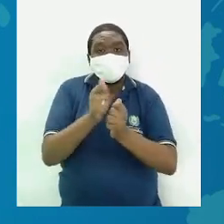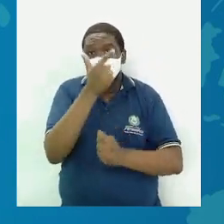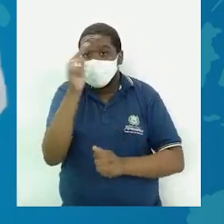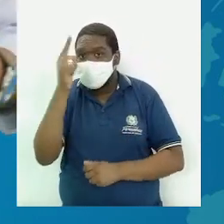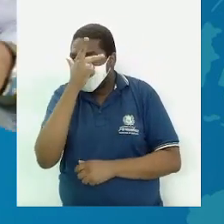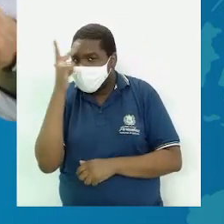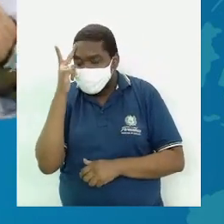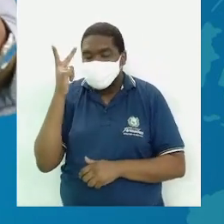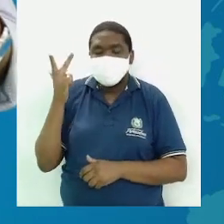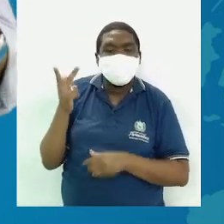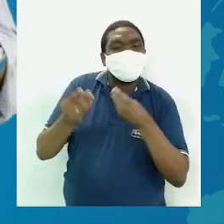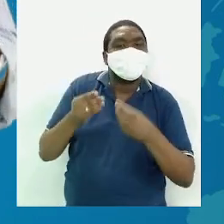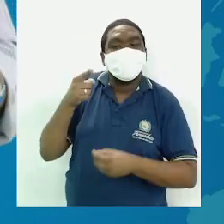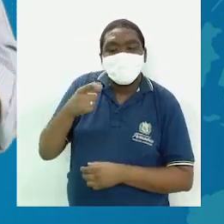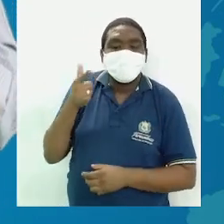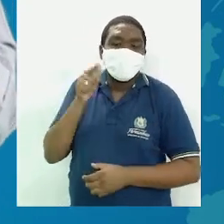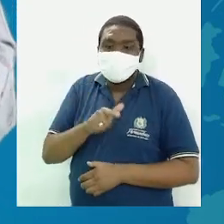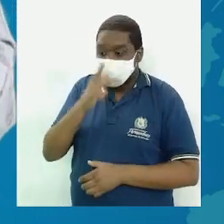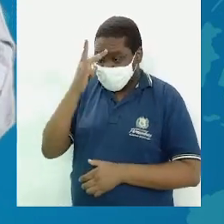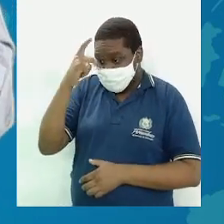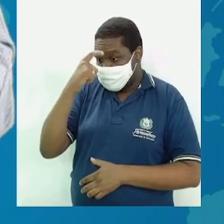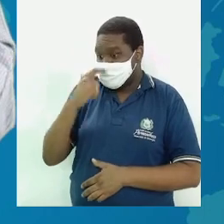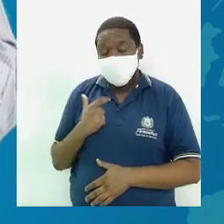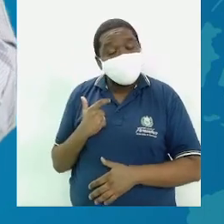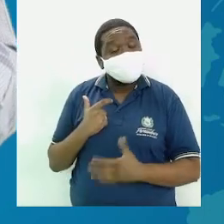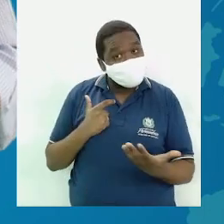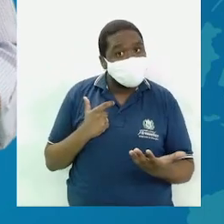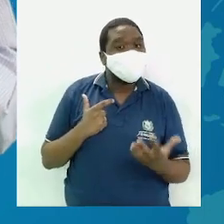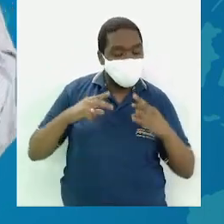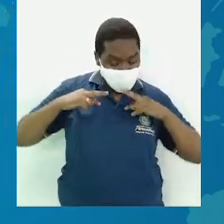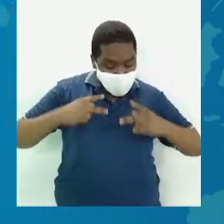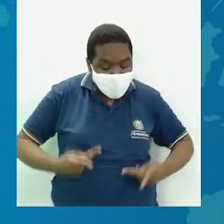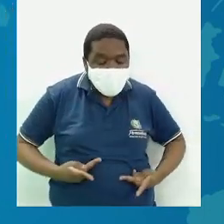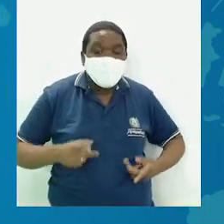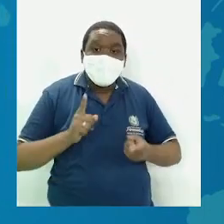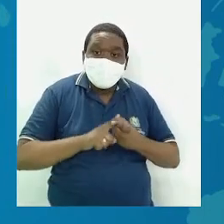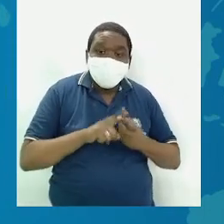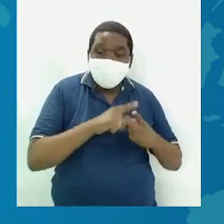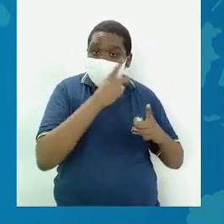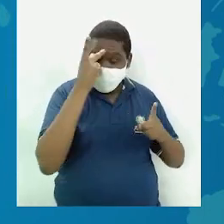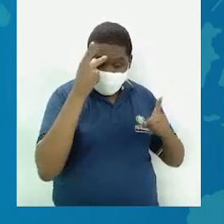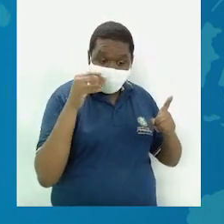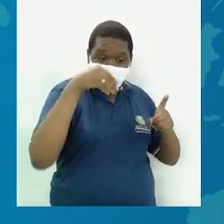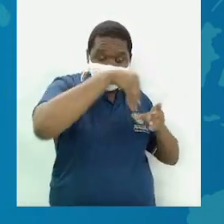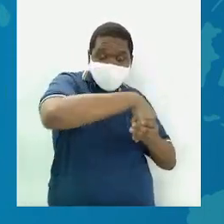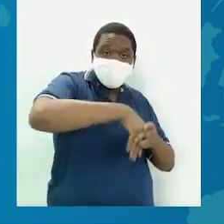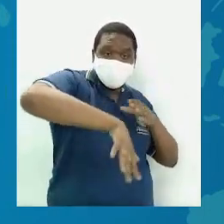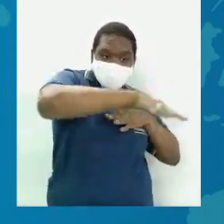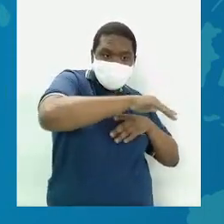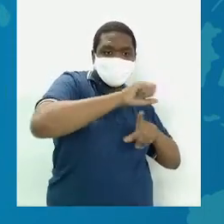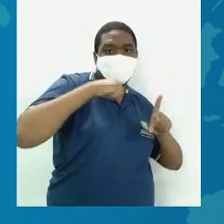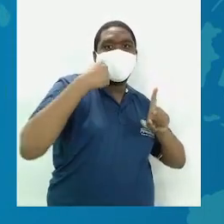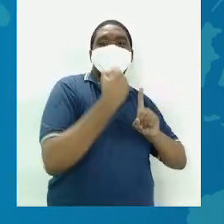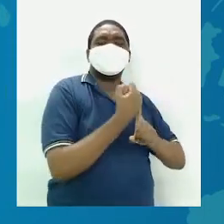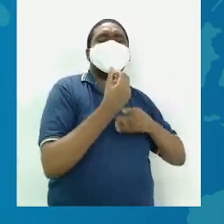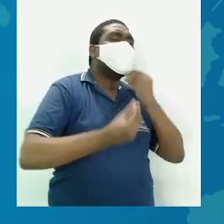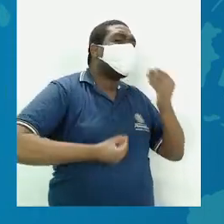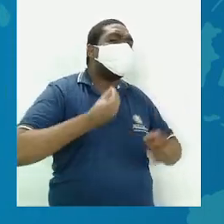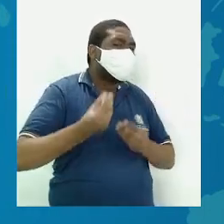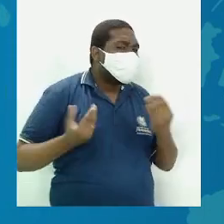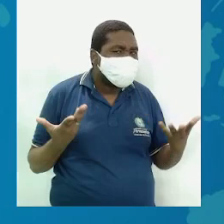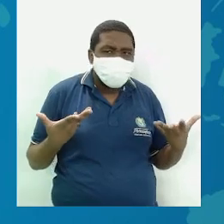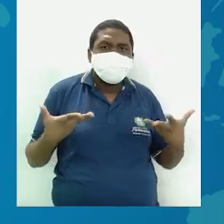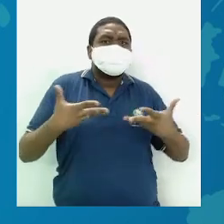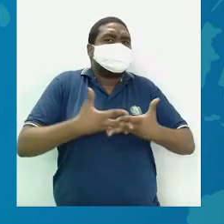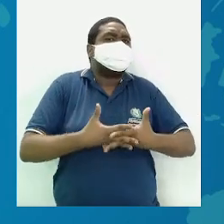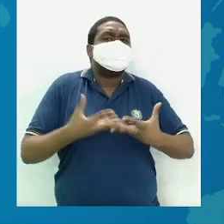ele consegue ser indivíduo, né? E ao mesmo tempo um ser social. Como é que o ser humano ele pode ter a